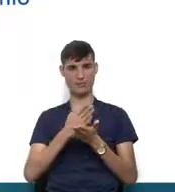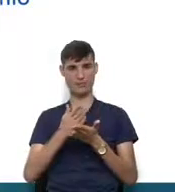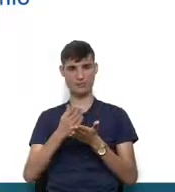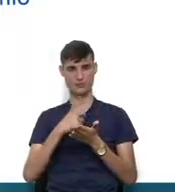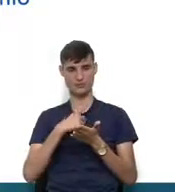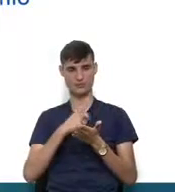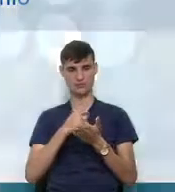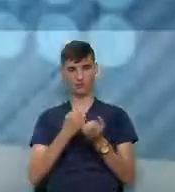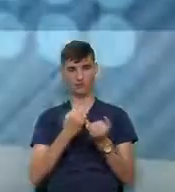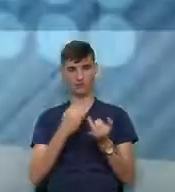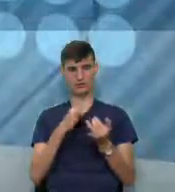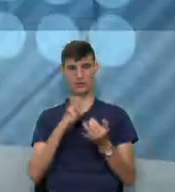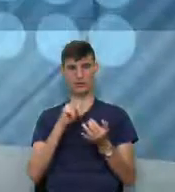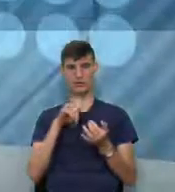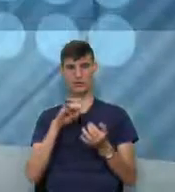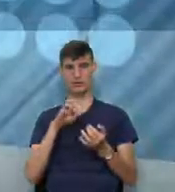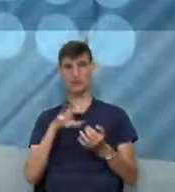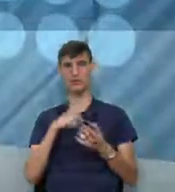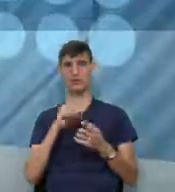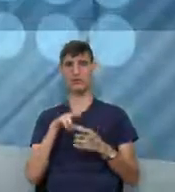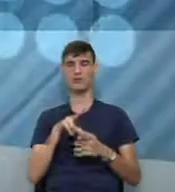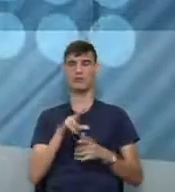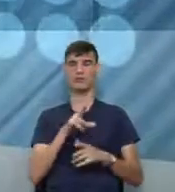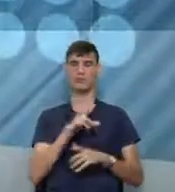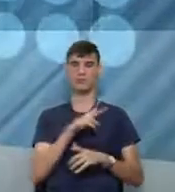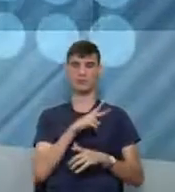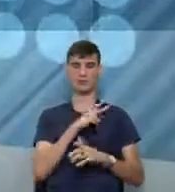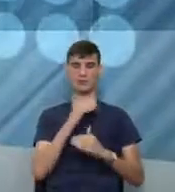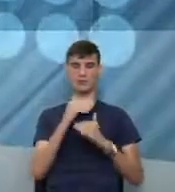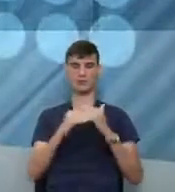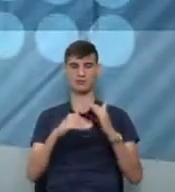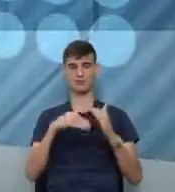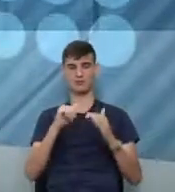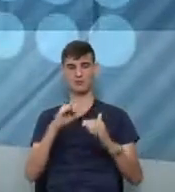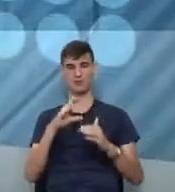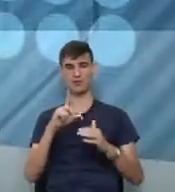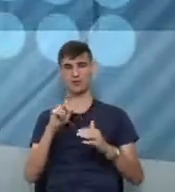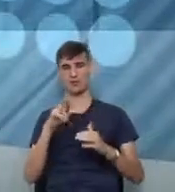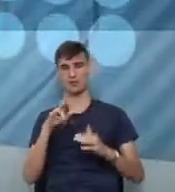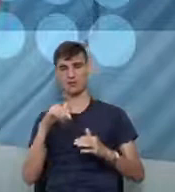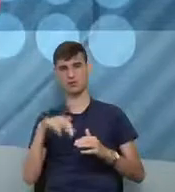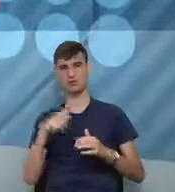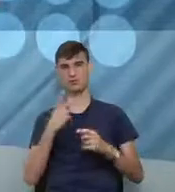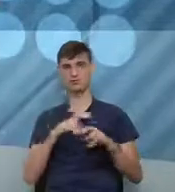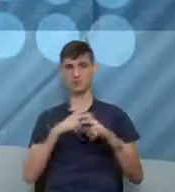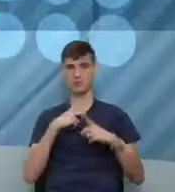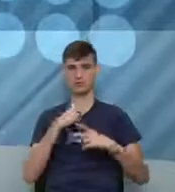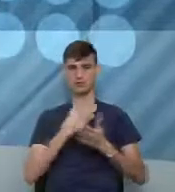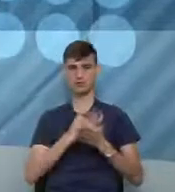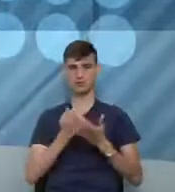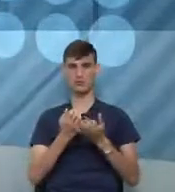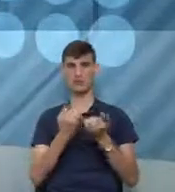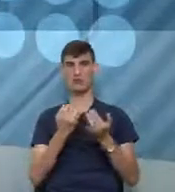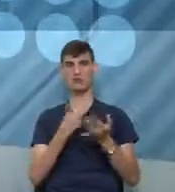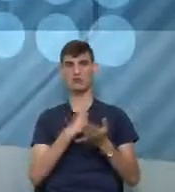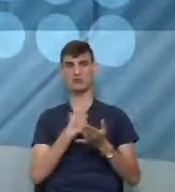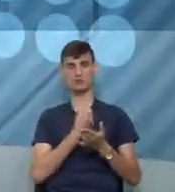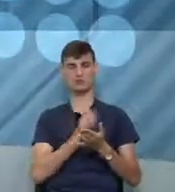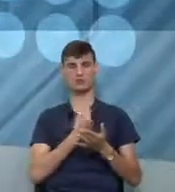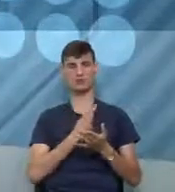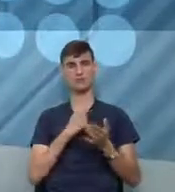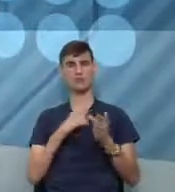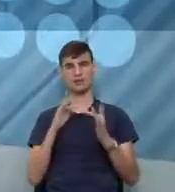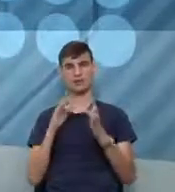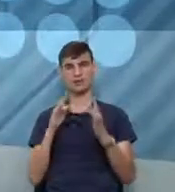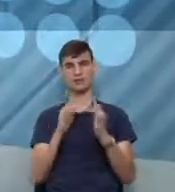da série de Taylor, a gente tem a particularidade que é a Maclaurin, tá? Então, nós temos série de potências, podemos relacionar a série